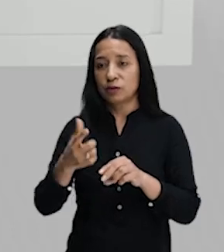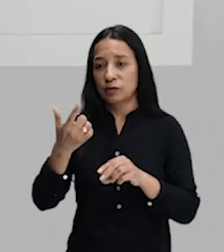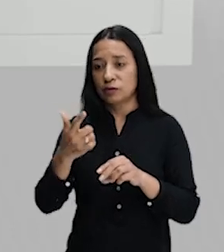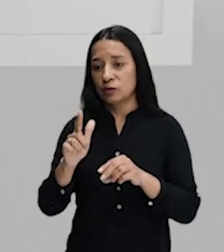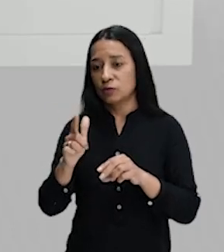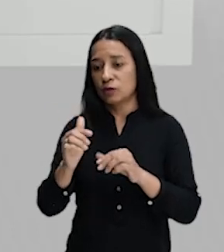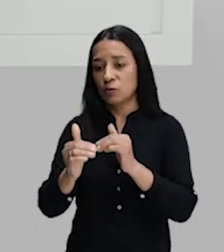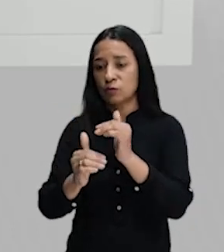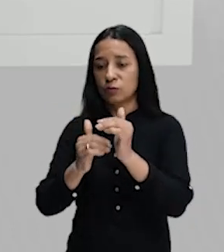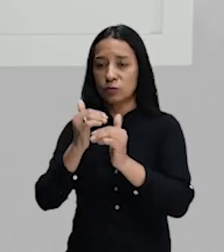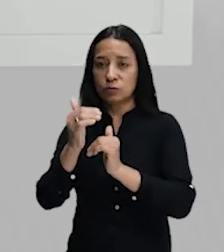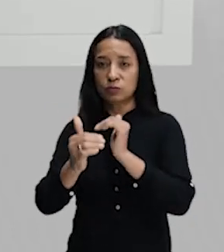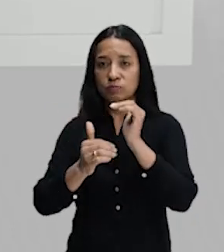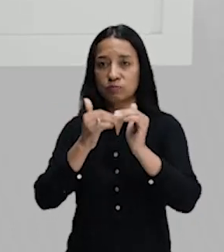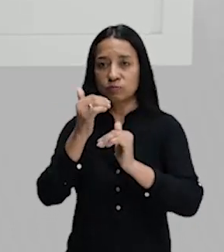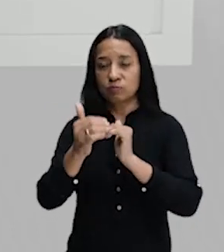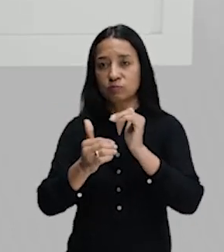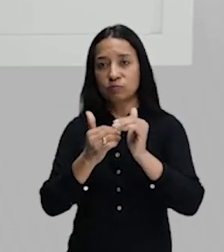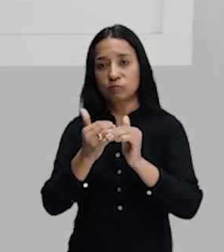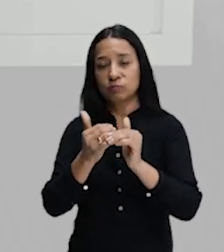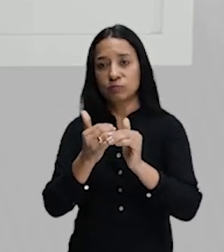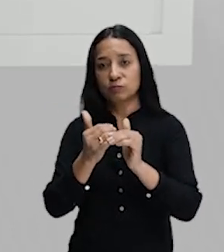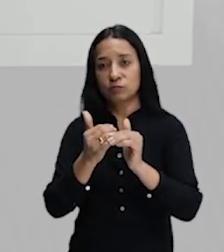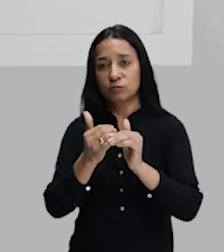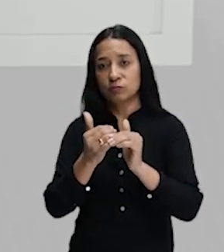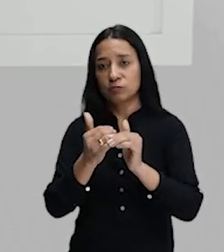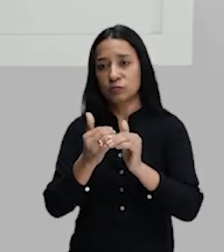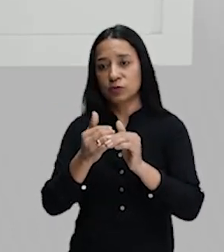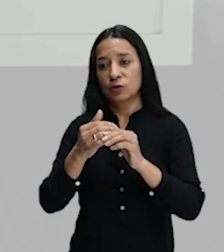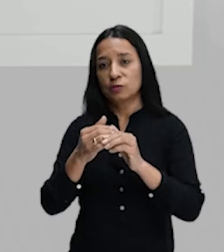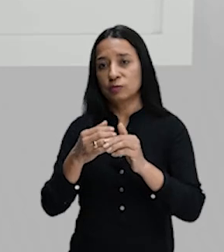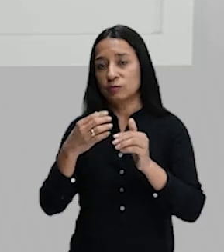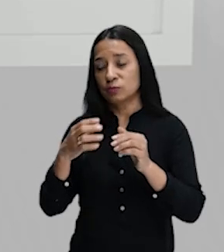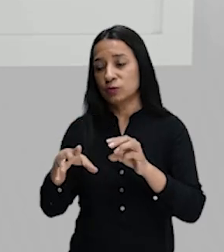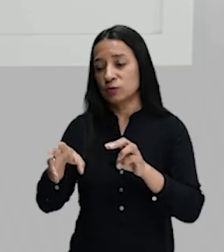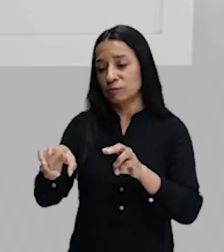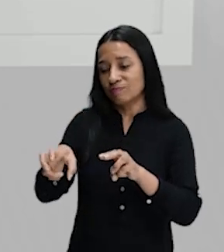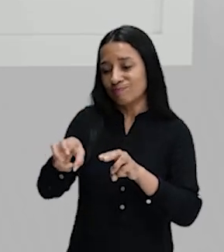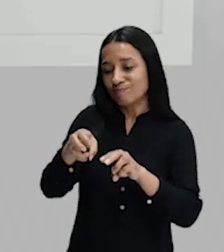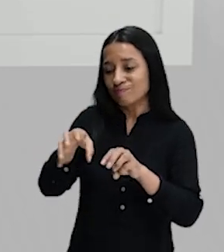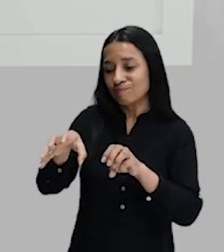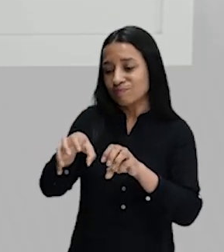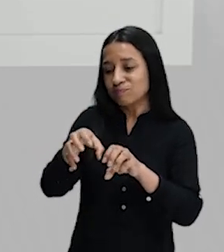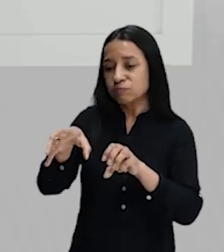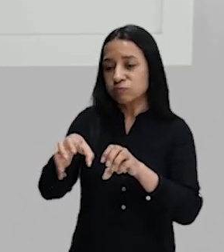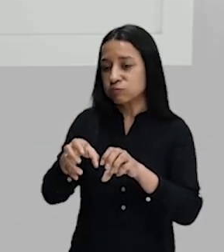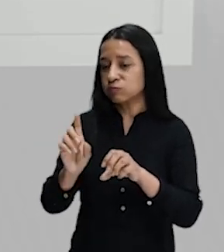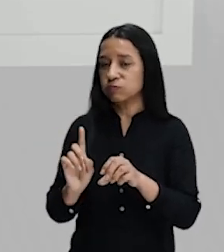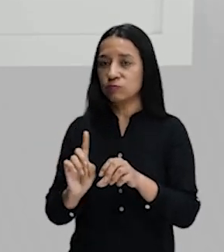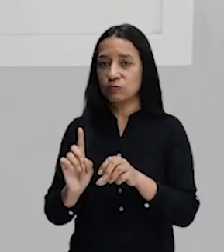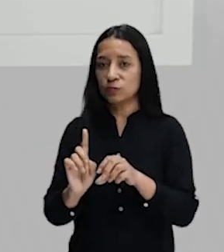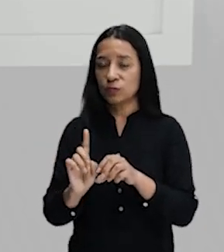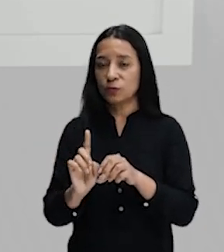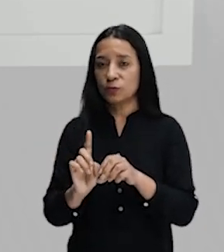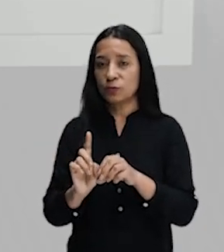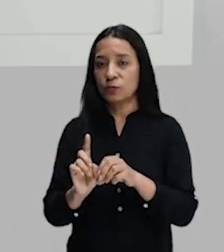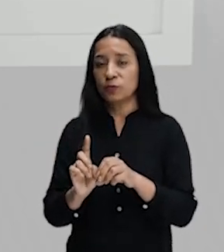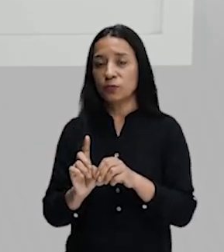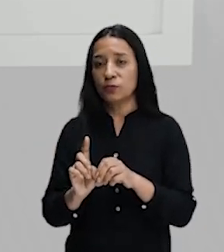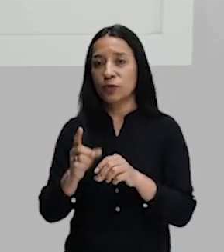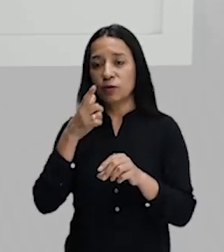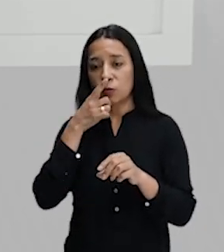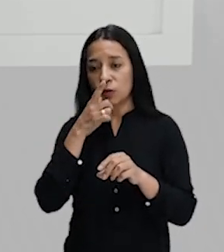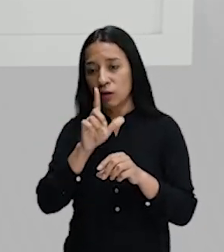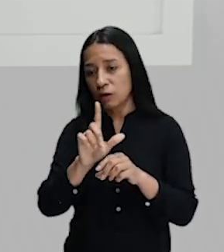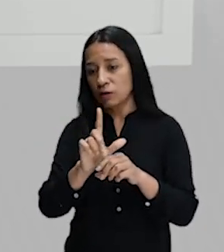esse processo aí de se sentir atraído pelo ímã. Certo? Uns têm e outros não. Esses que não têm, eles não ganham